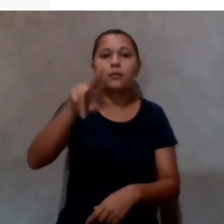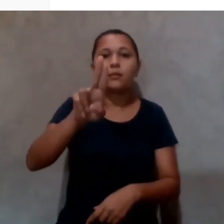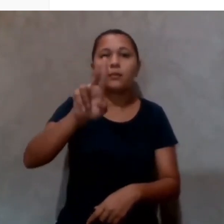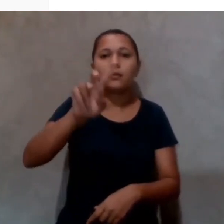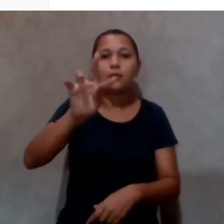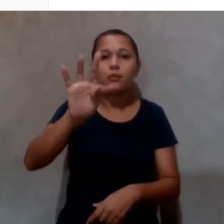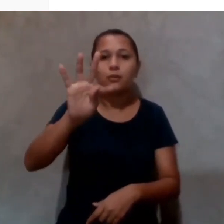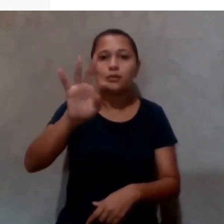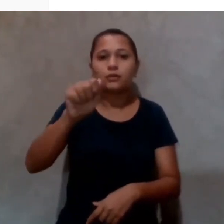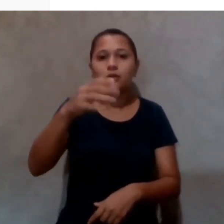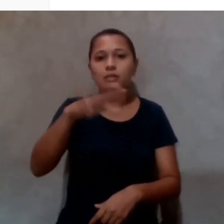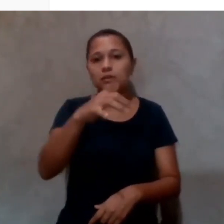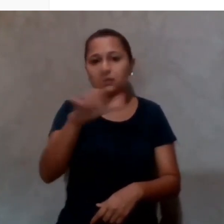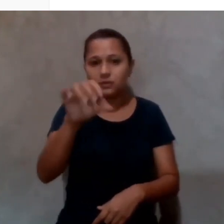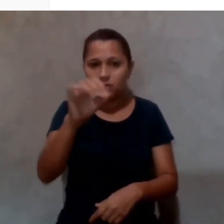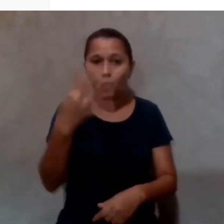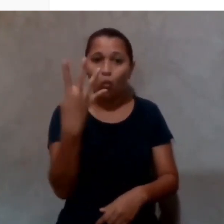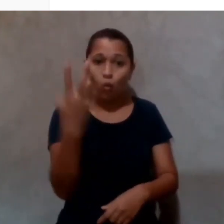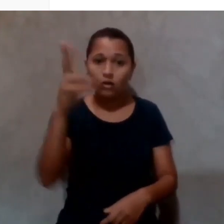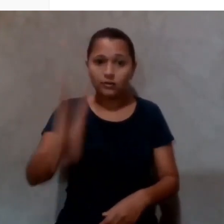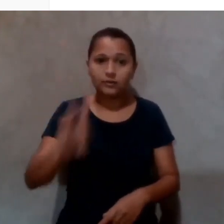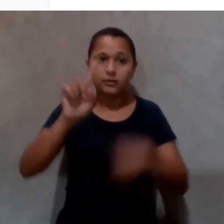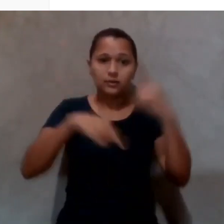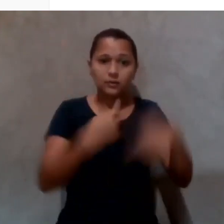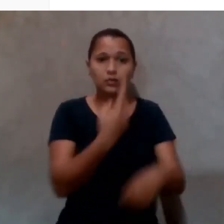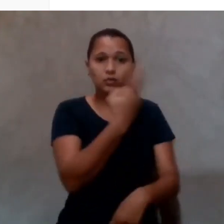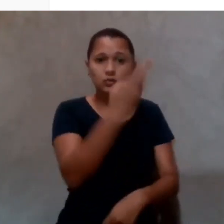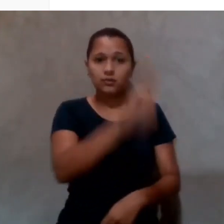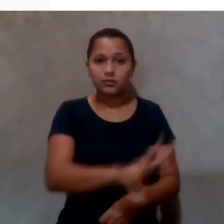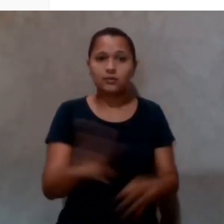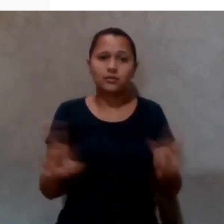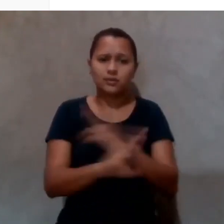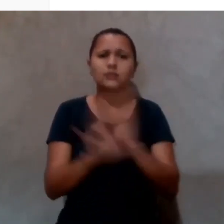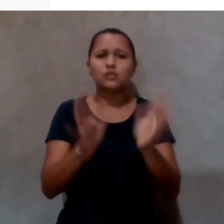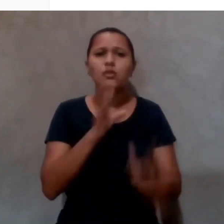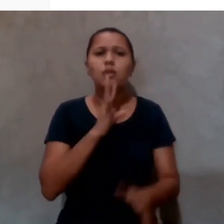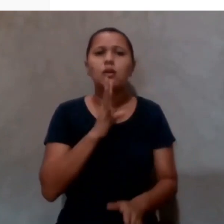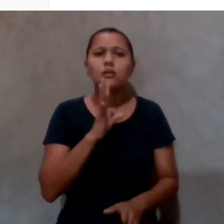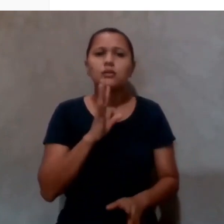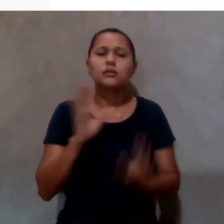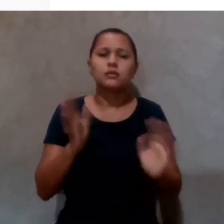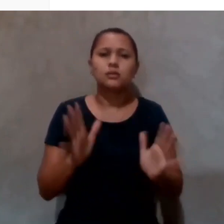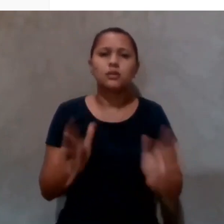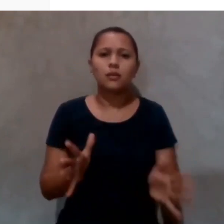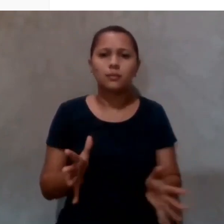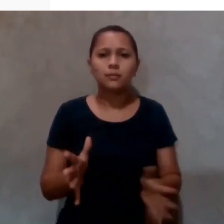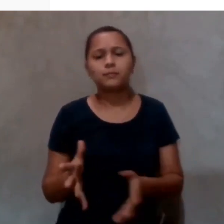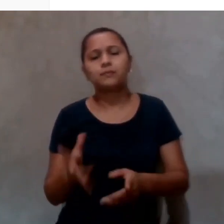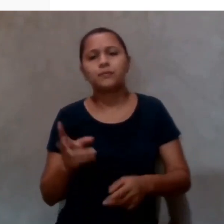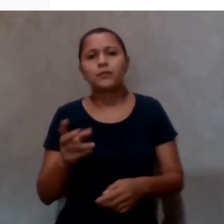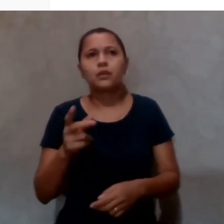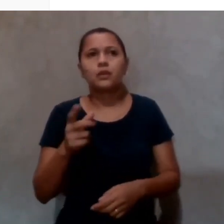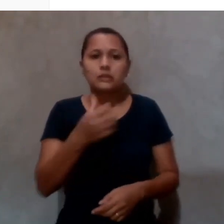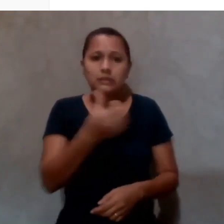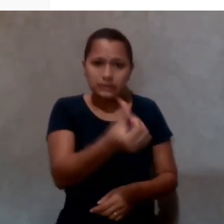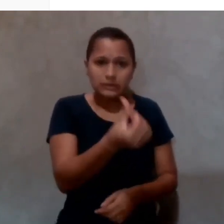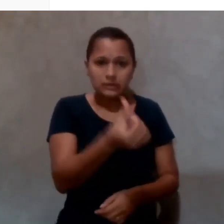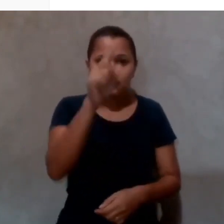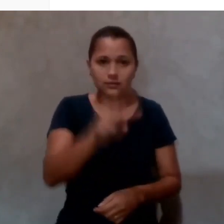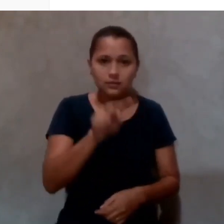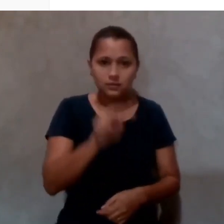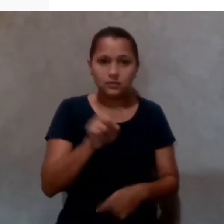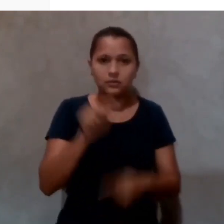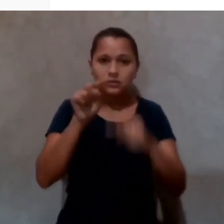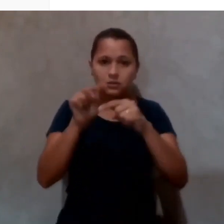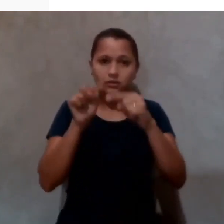nós vamos ter 6 fatorial dividido por 4 fatorial vezes 2 fatorial. Desenvolvendo essa relaçãozinha